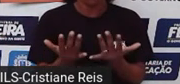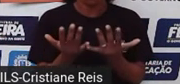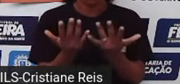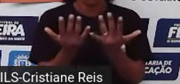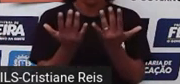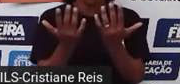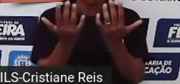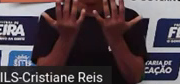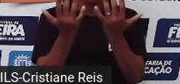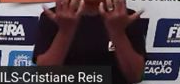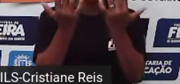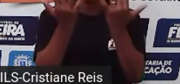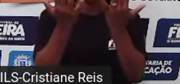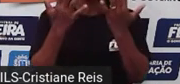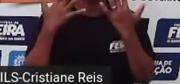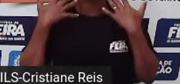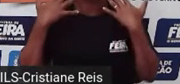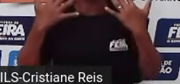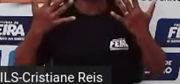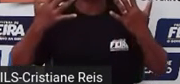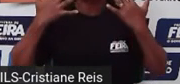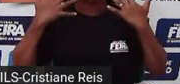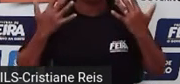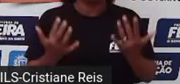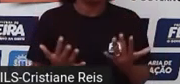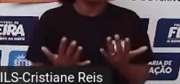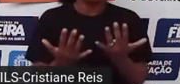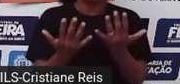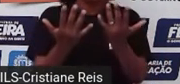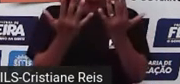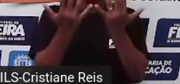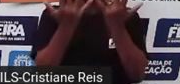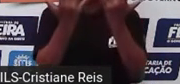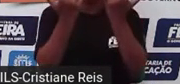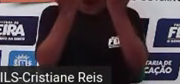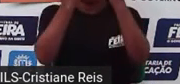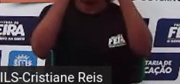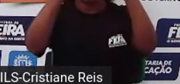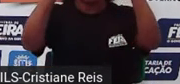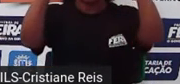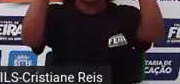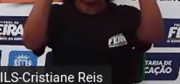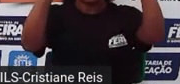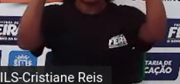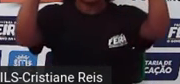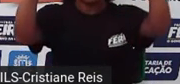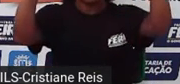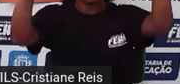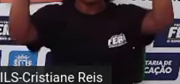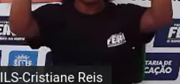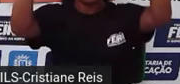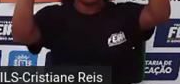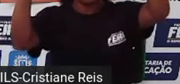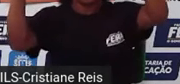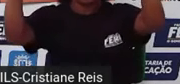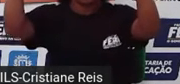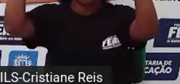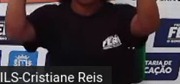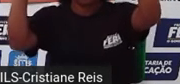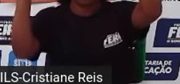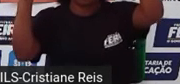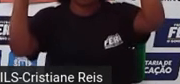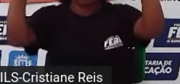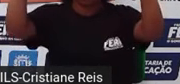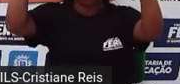Então tá tendo o processo enorme de evaporação formando as nuvens e tudo e aqui quando eu chego na área de baixa pressão